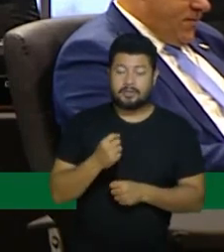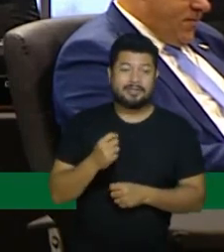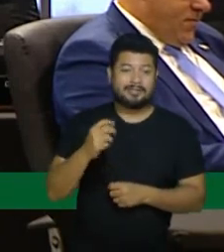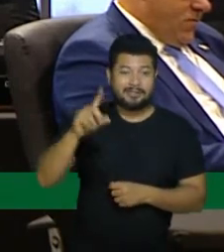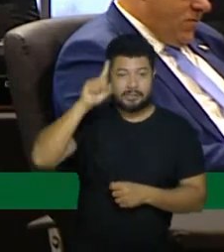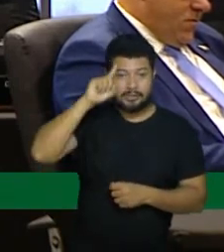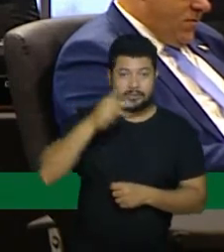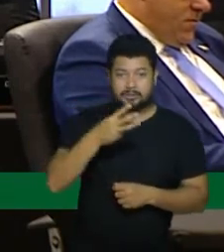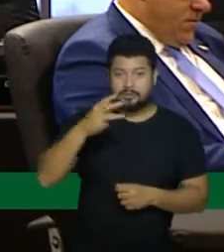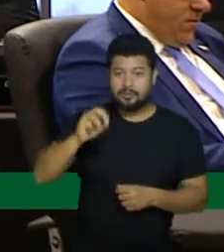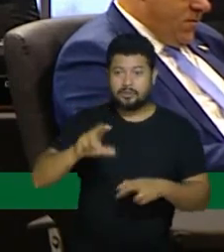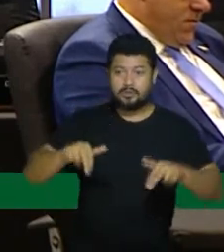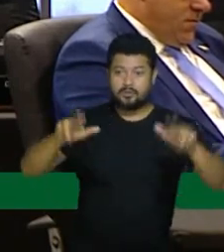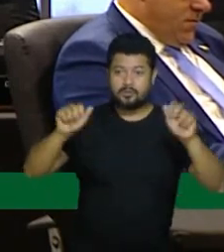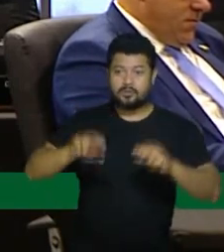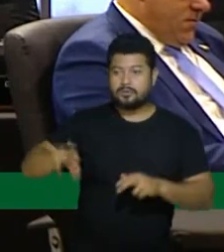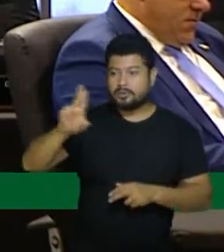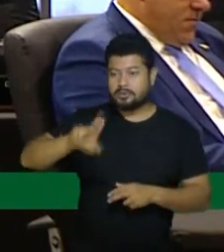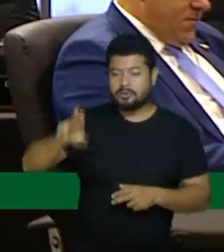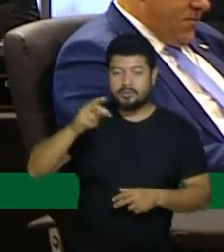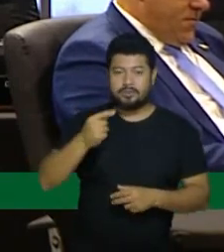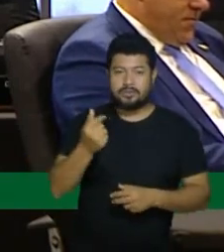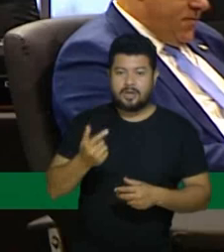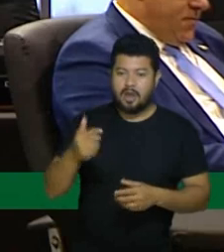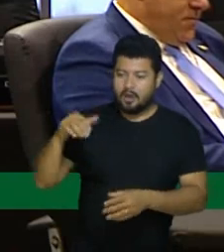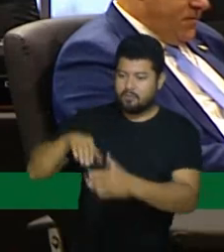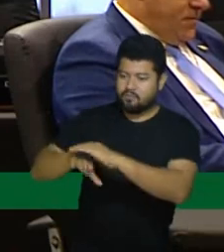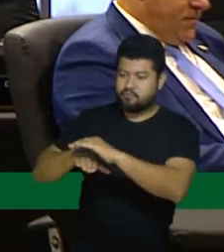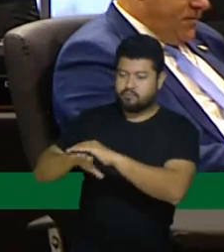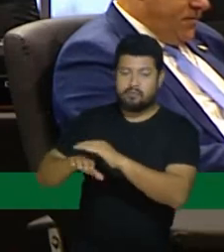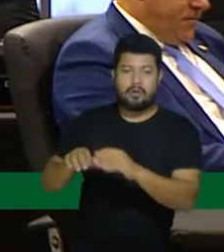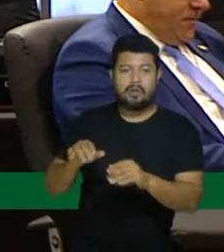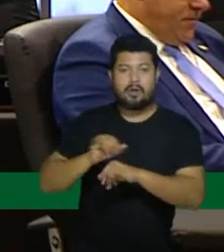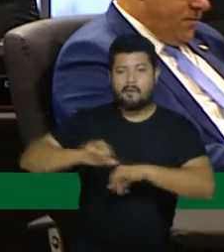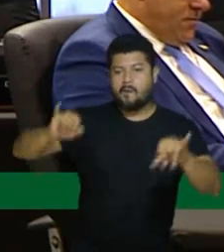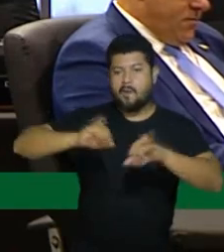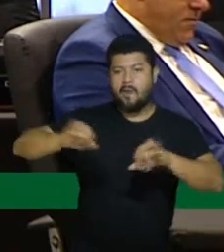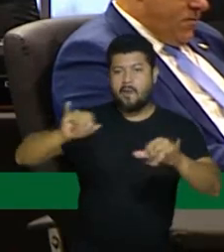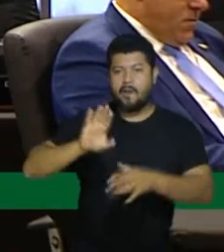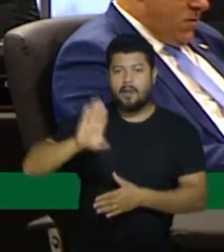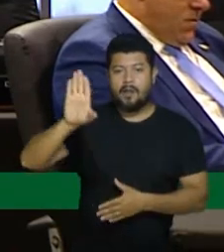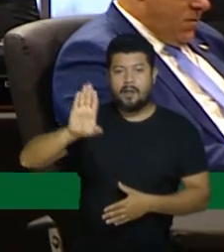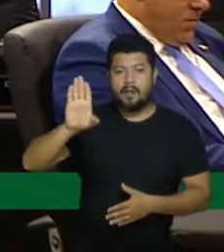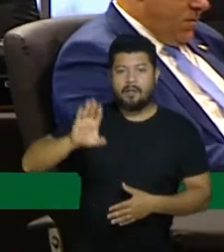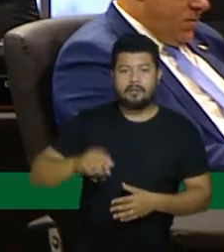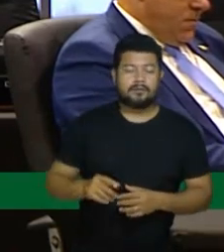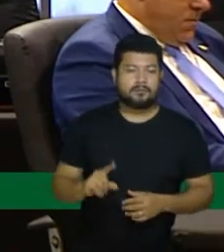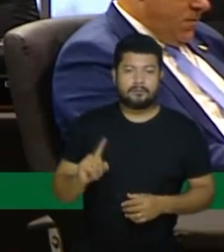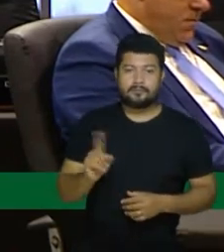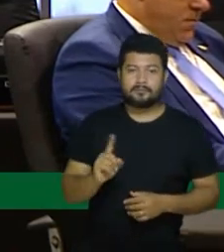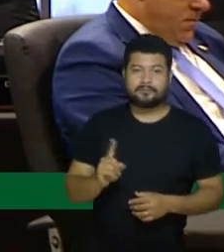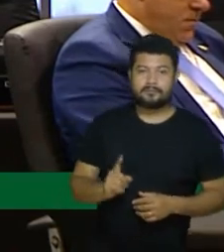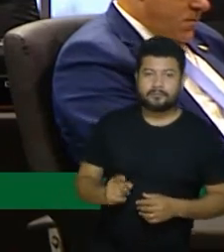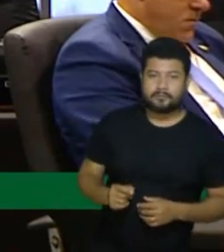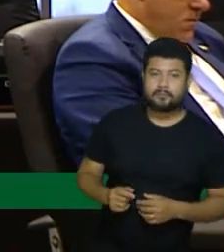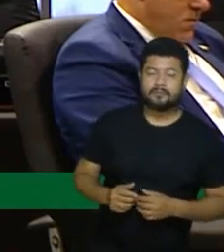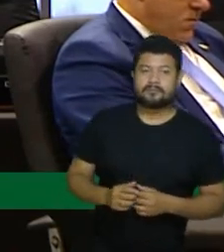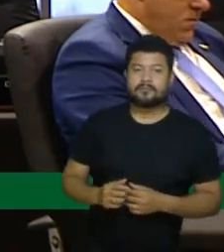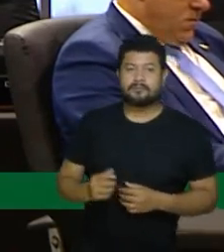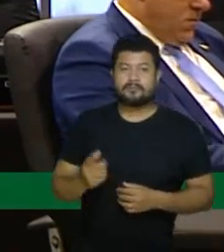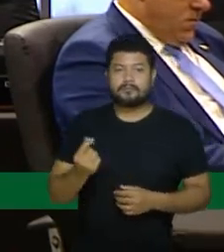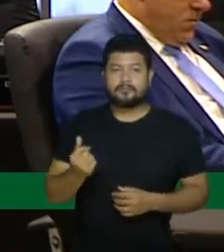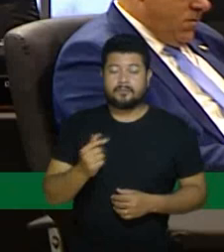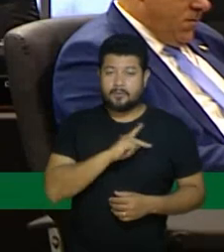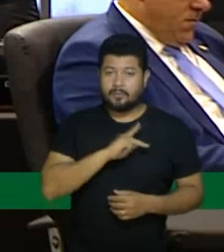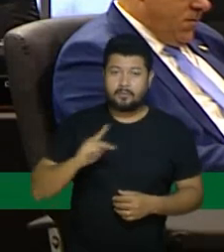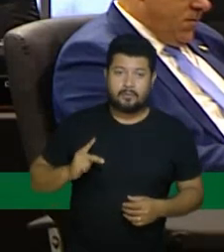utilizei um centavo de recurso público nem de fundo eleitoral então fica aqui o nosso apelo para que agora esse dinheiro que é dinheiro público vai então para ajudar os nossos irmãos do Rio